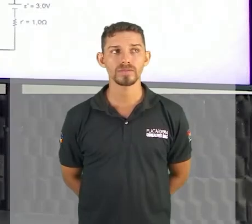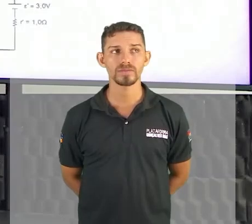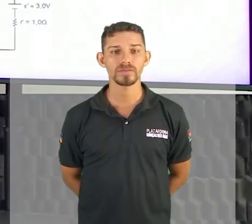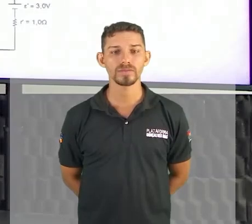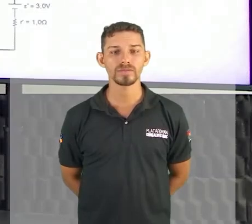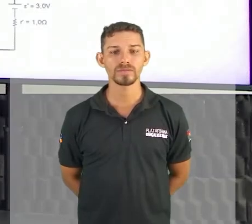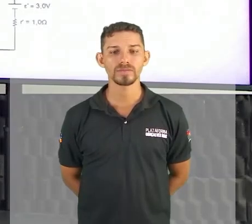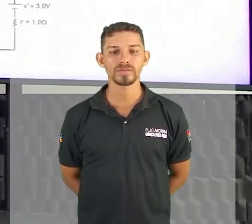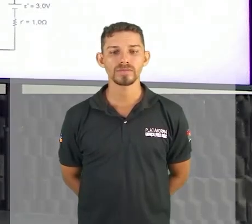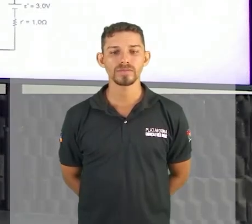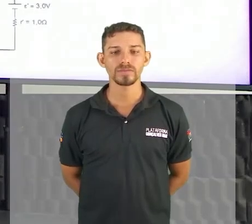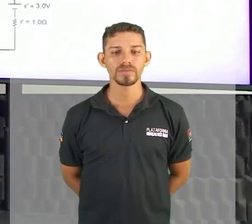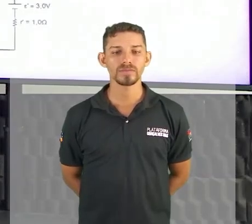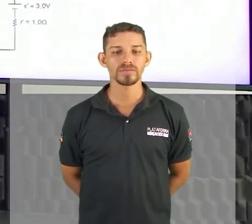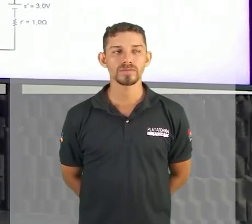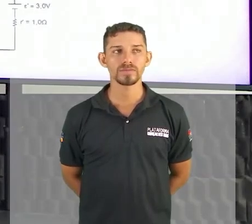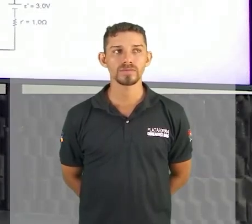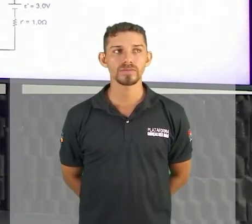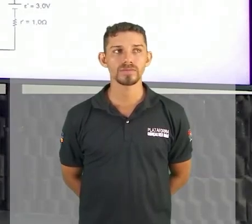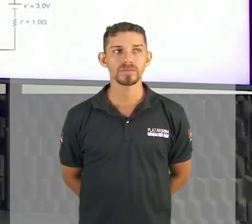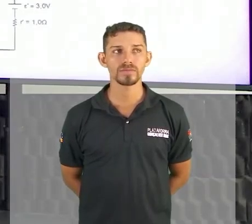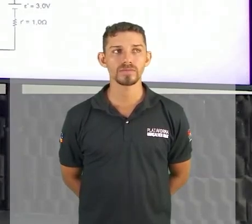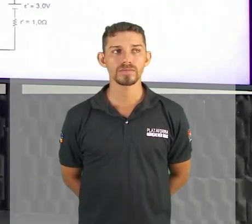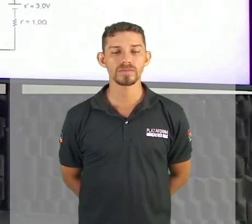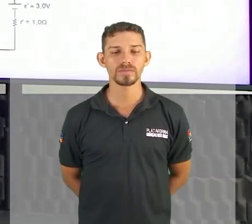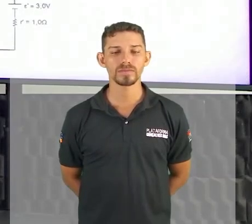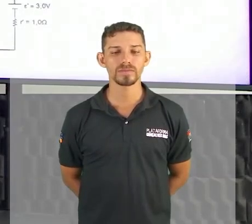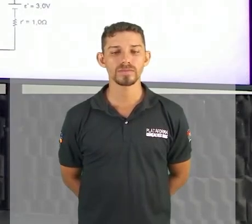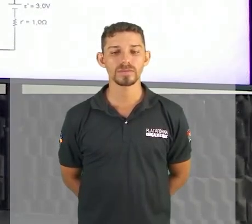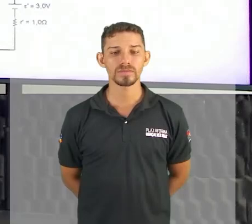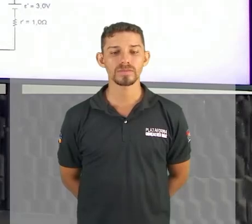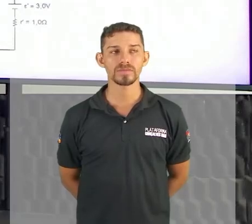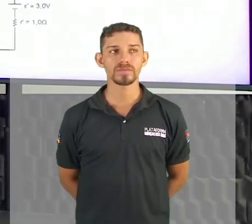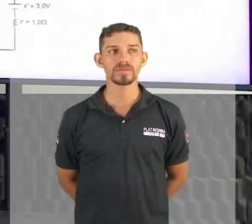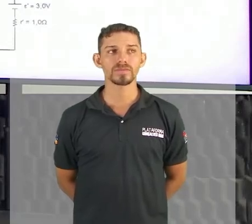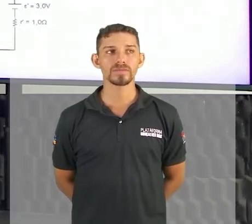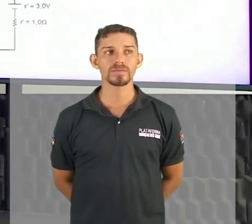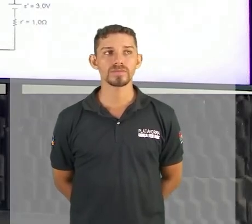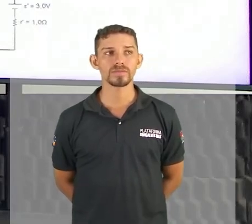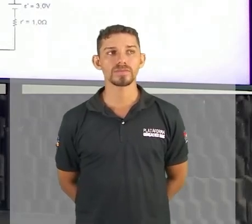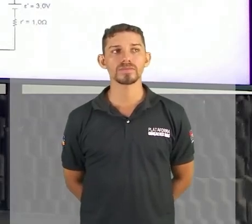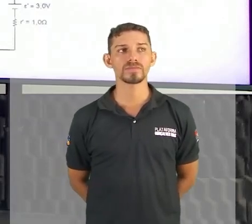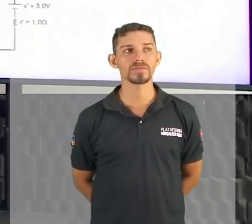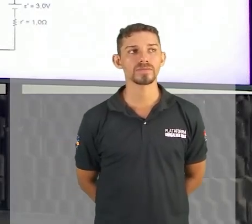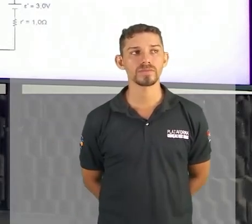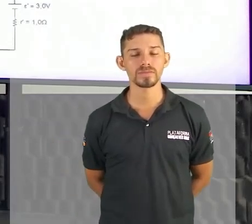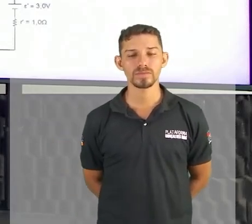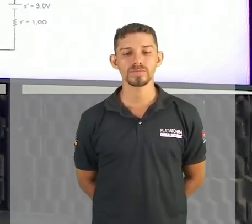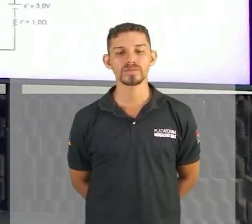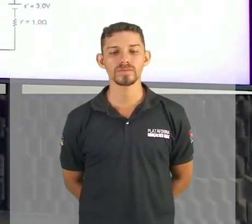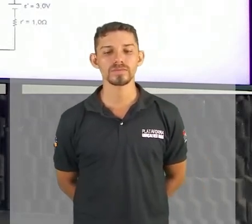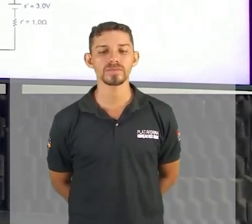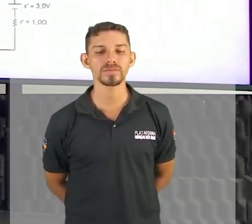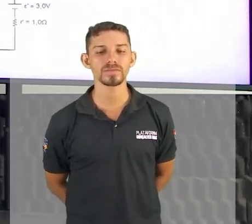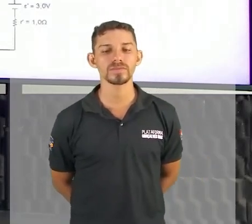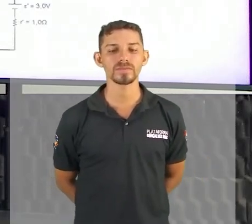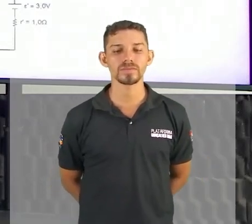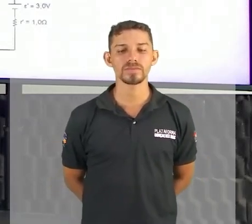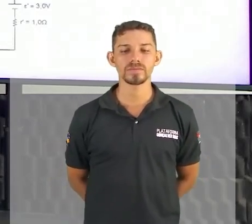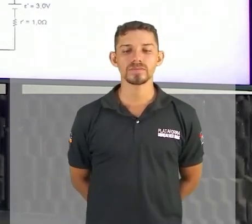uma resistência elétrica eu tenho aqui força contra